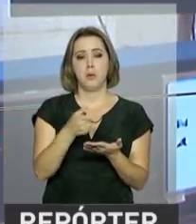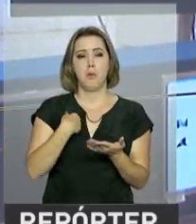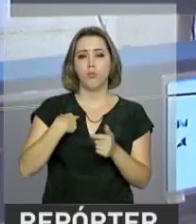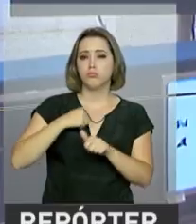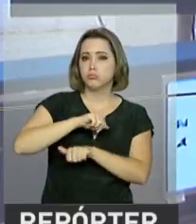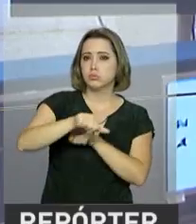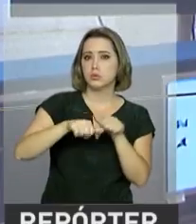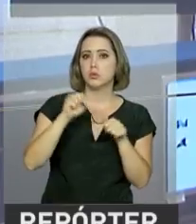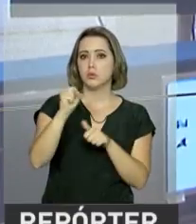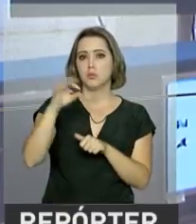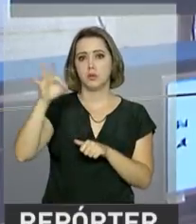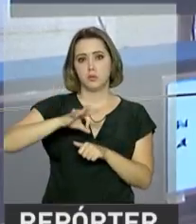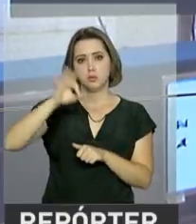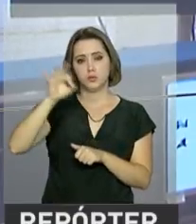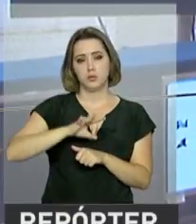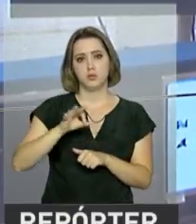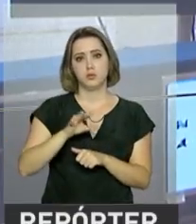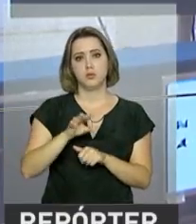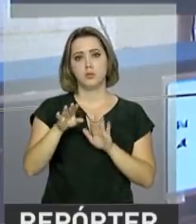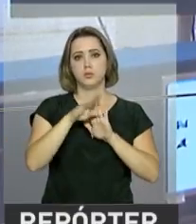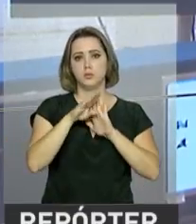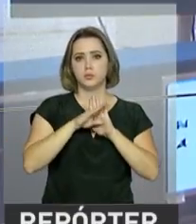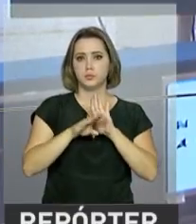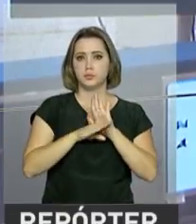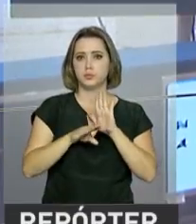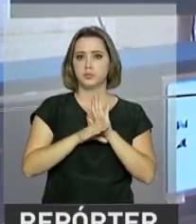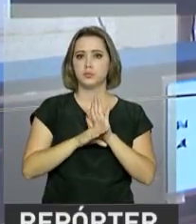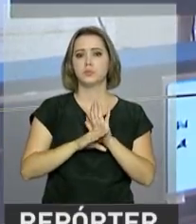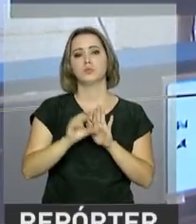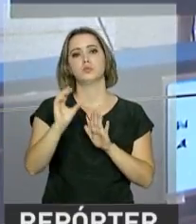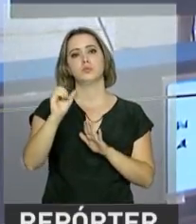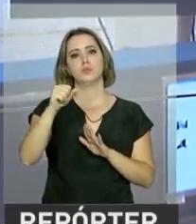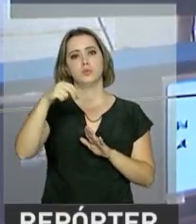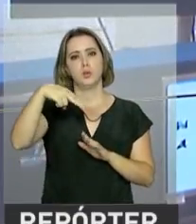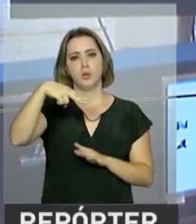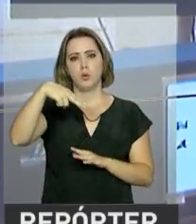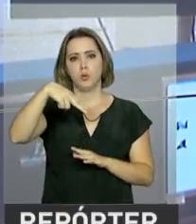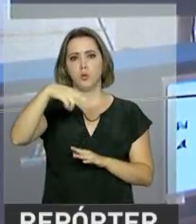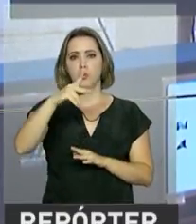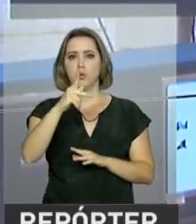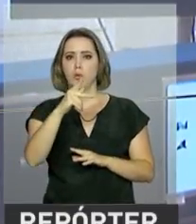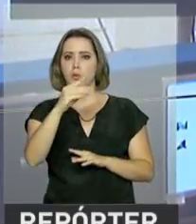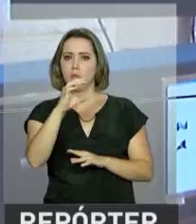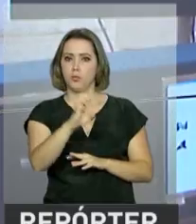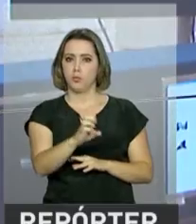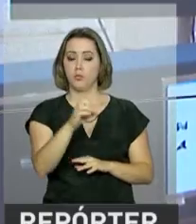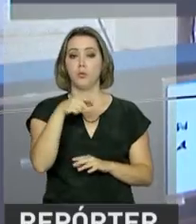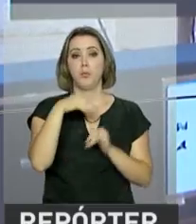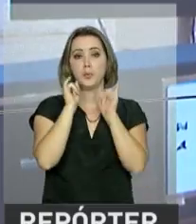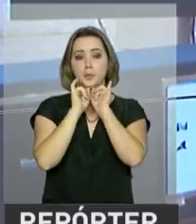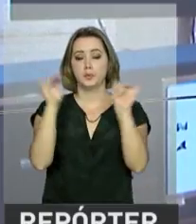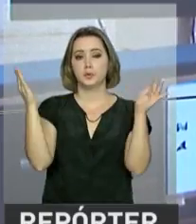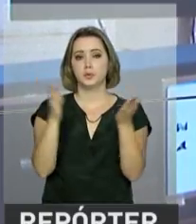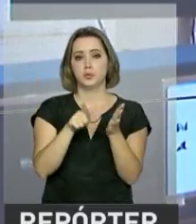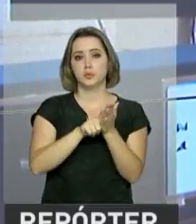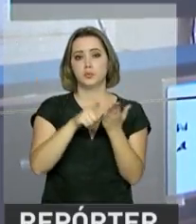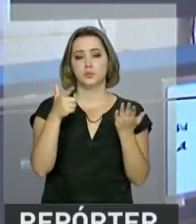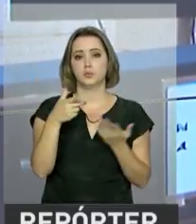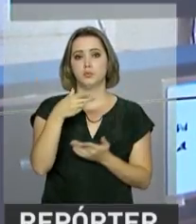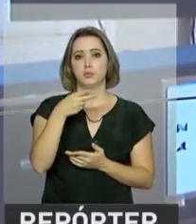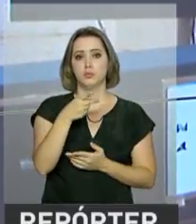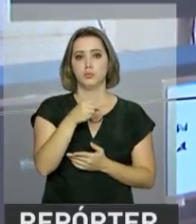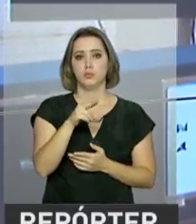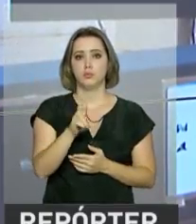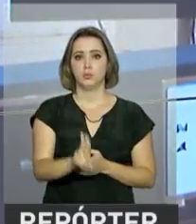oito por cento a medida do conselho nacional de política energética foi publicada no diário oficial da união desta quarta feira